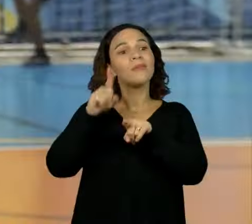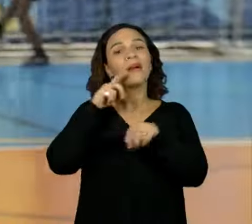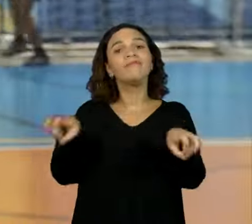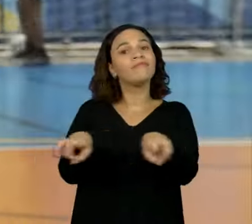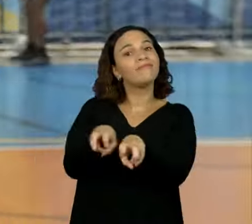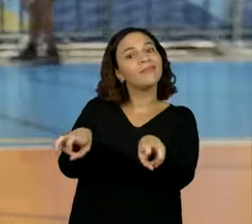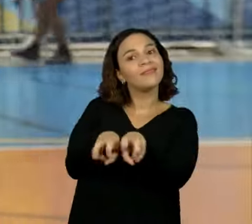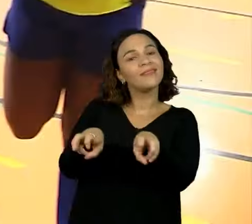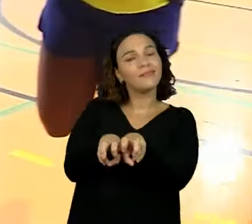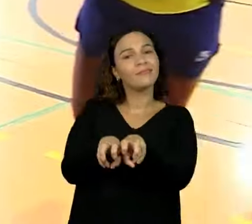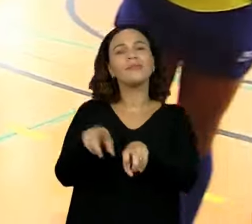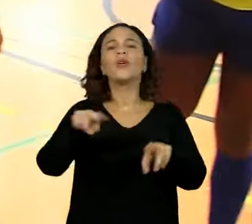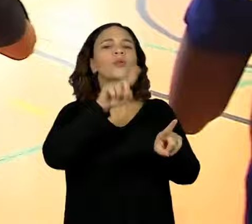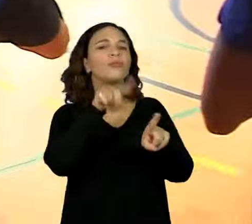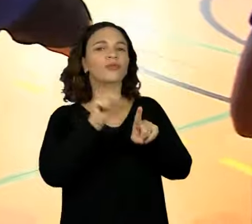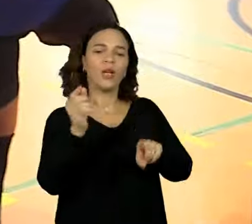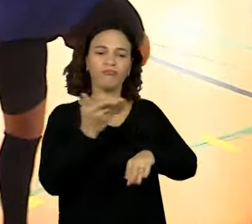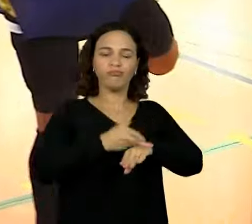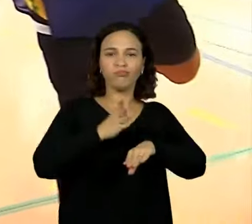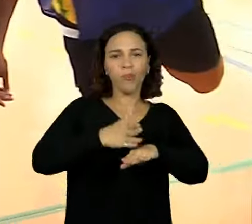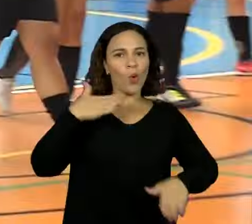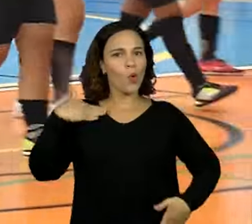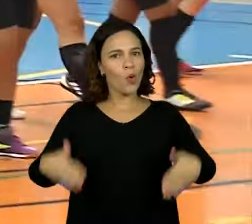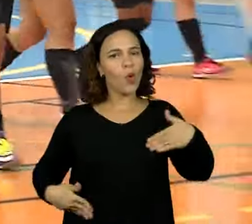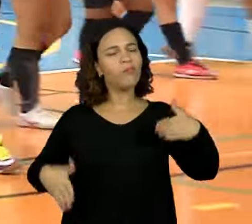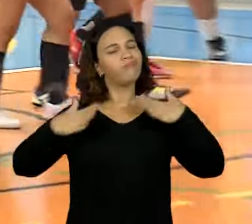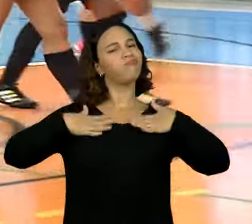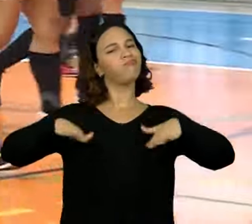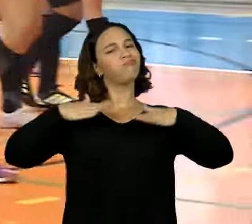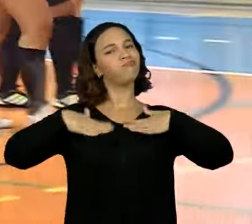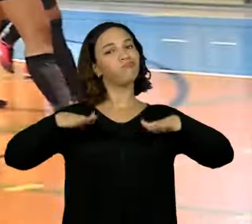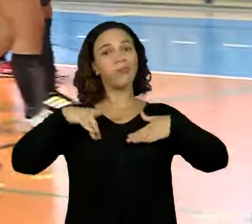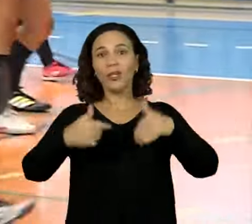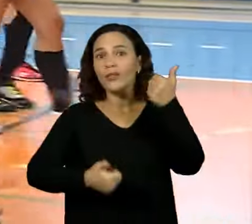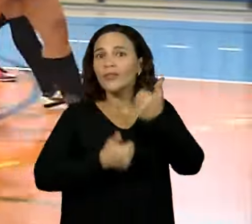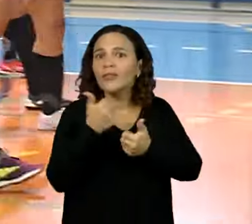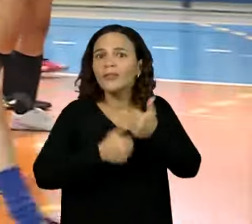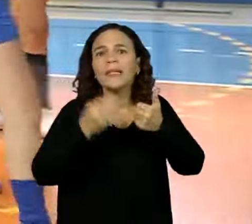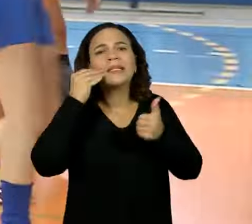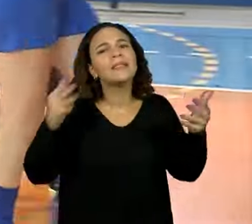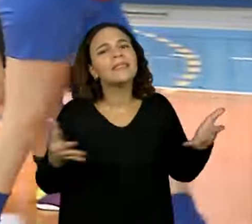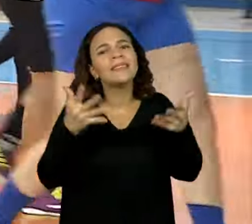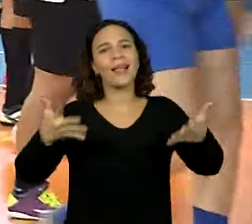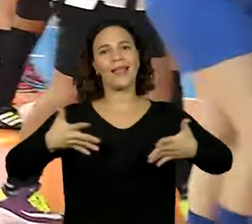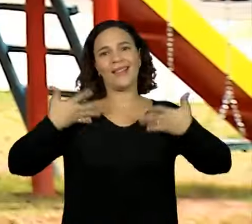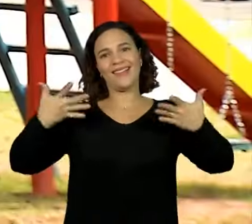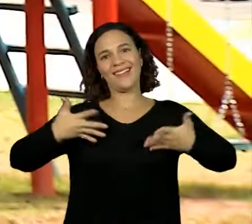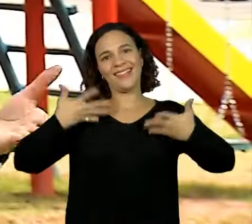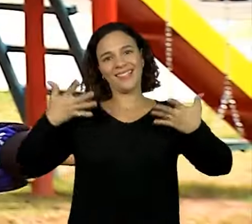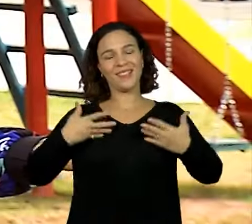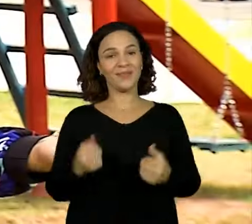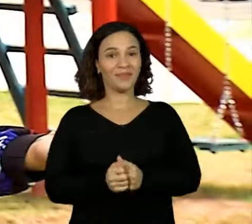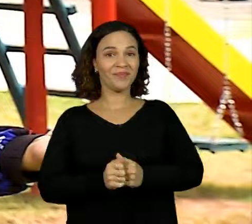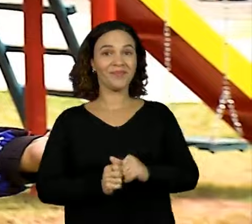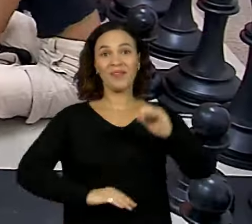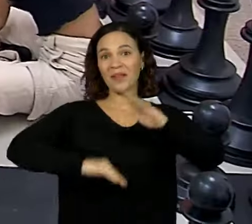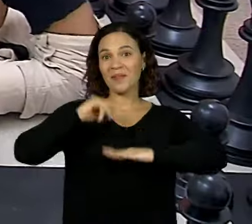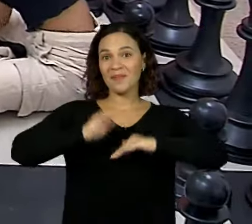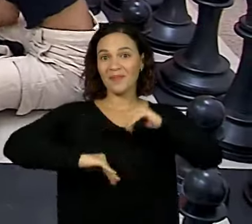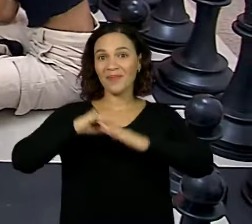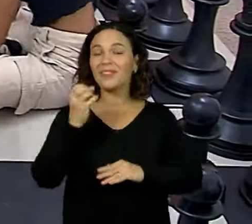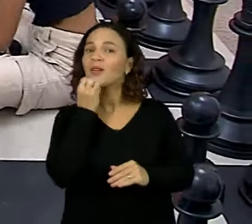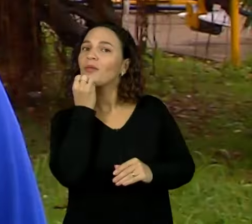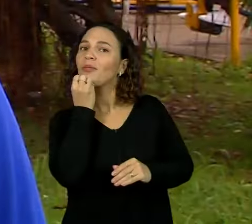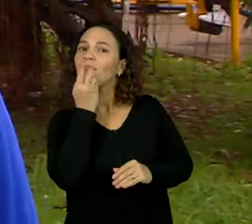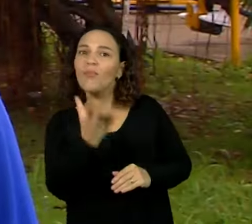futsal. Porque a aula é para fazer exercício, para relaxar, e o futebol vem para trazer alegria para elas. O Boas Práticas vem